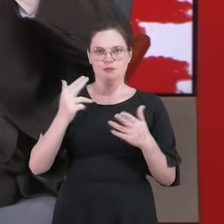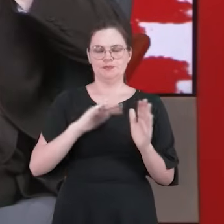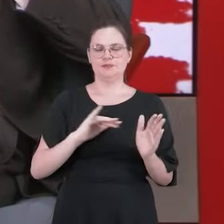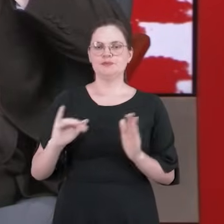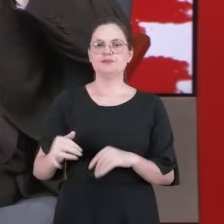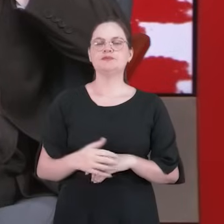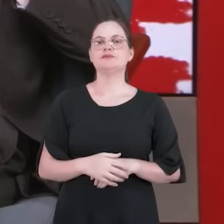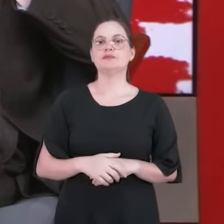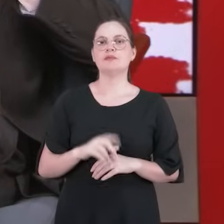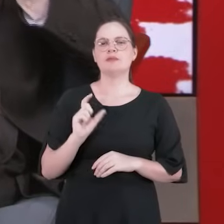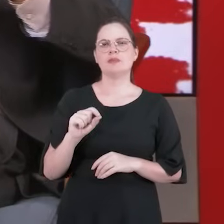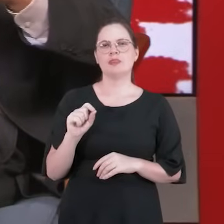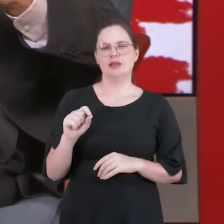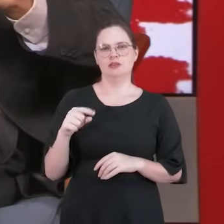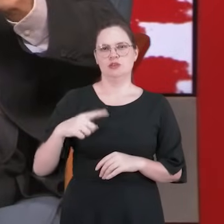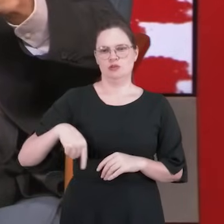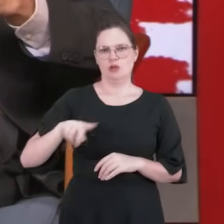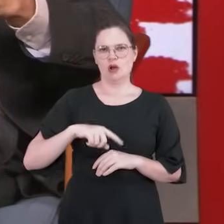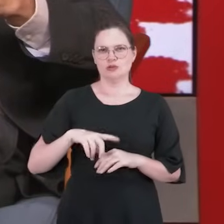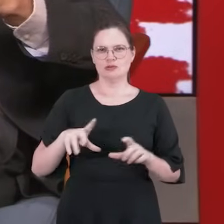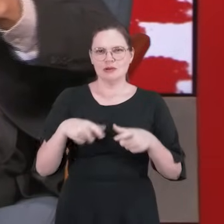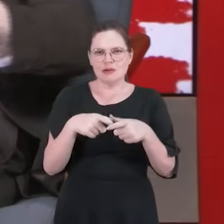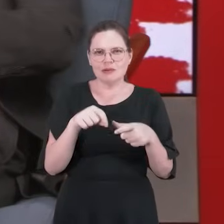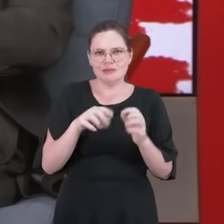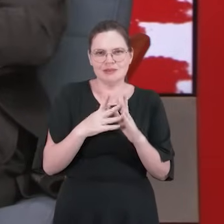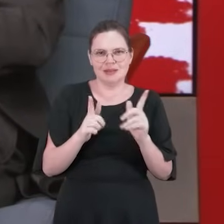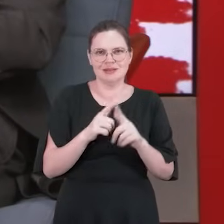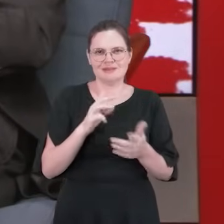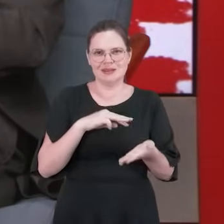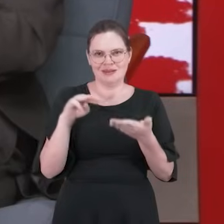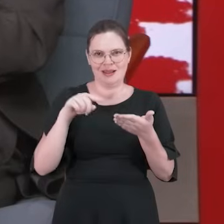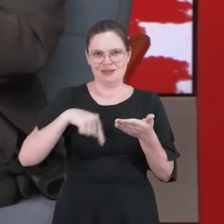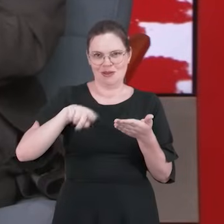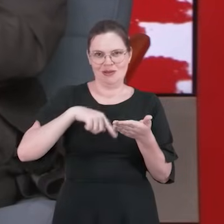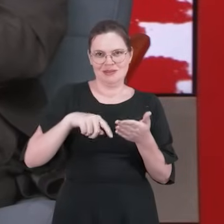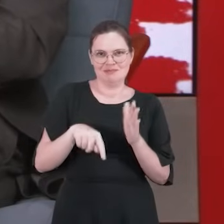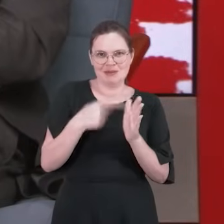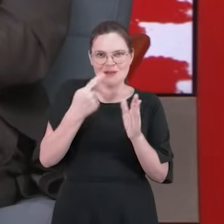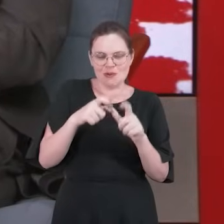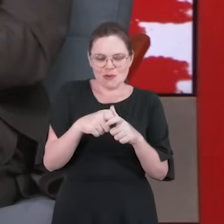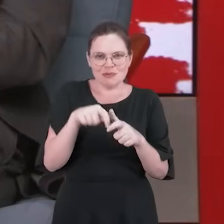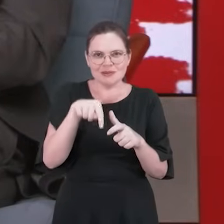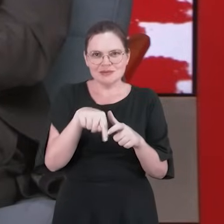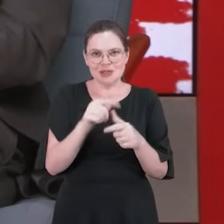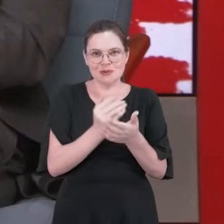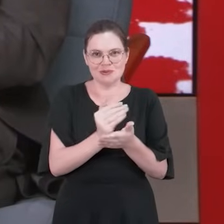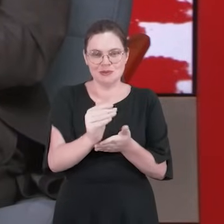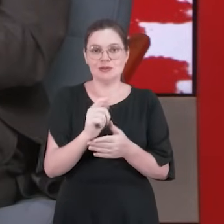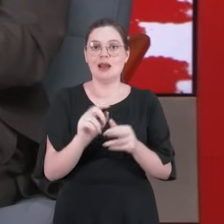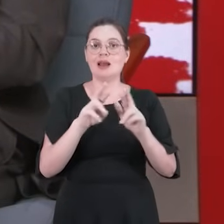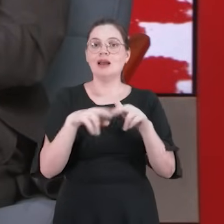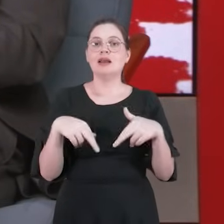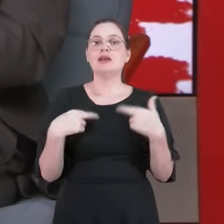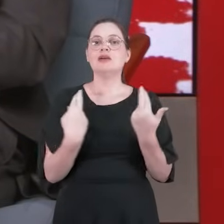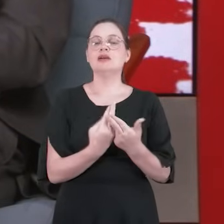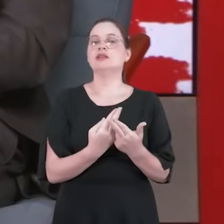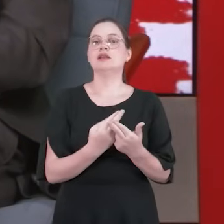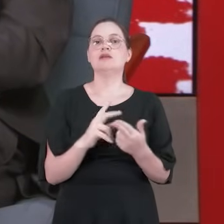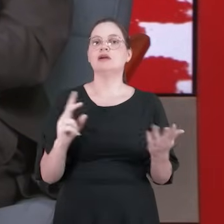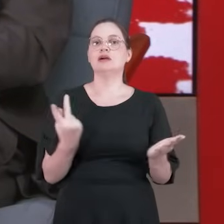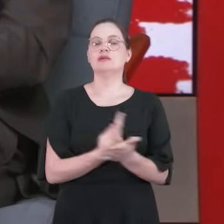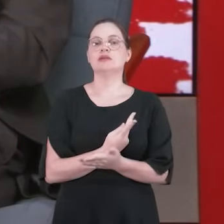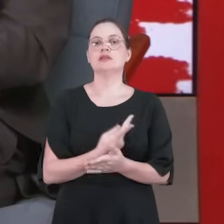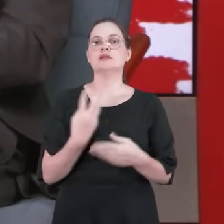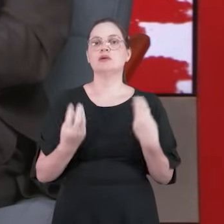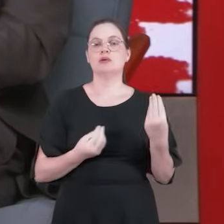o que se chamava a atenção, quando as primeiras reuniões também aconteceram vinda